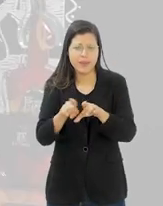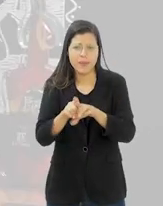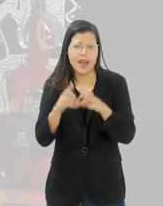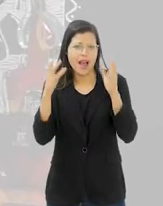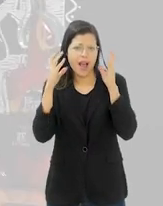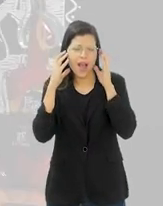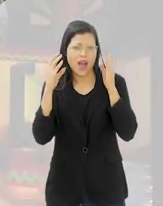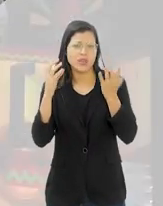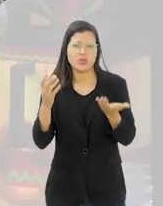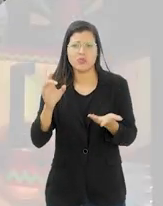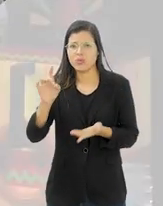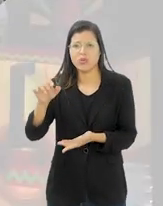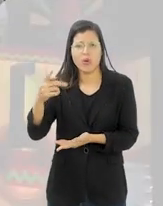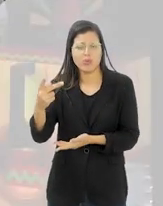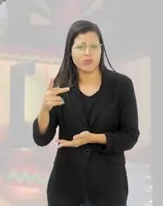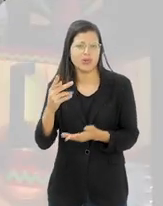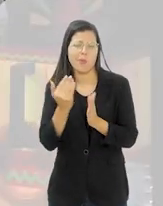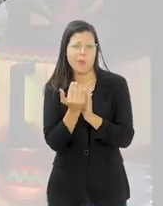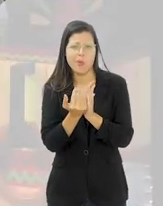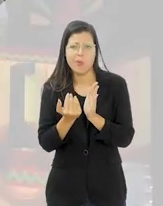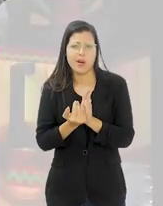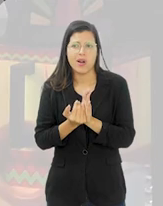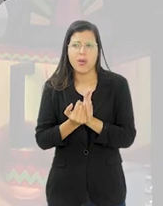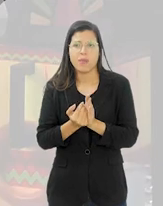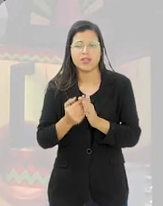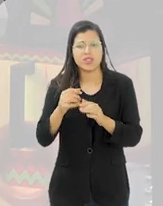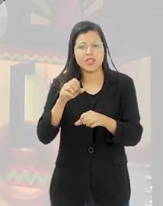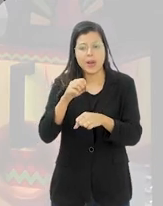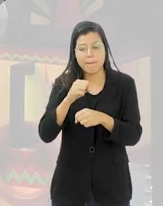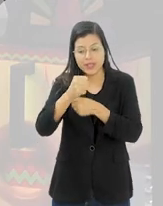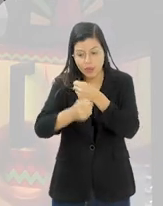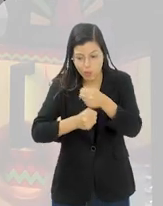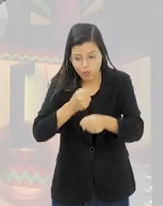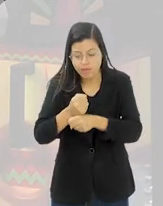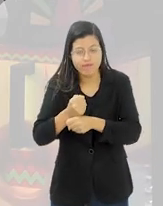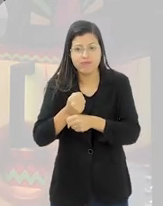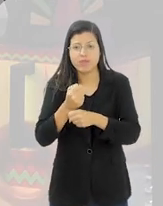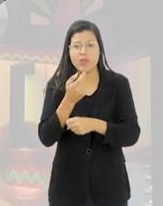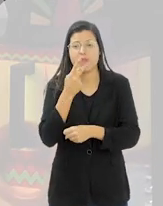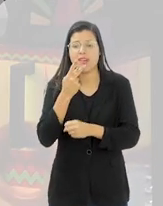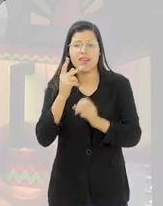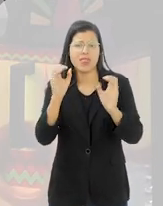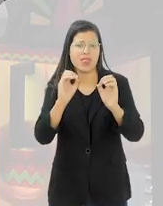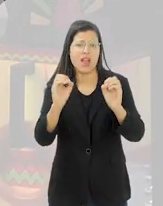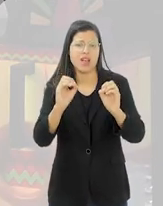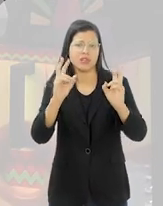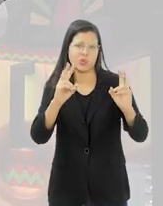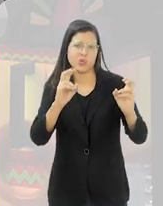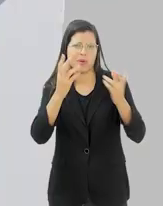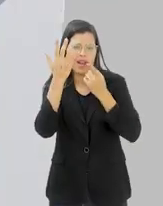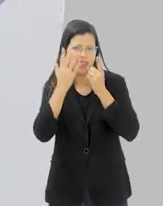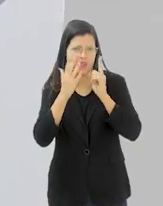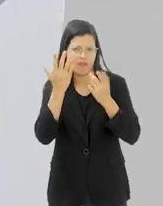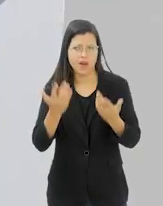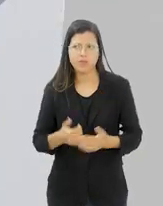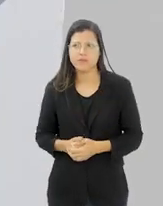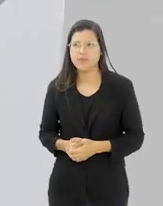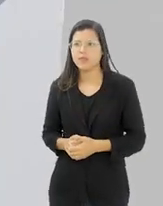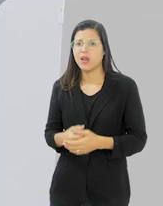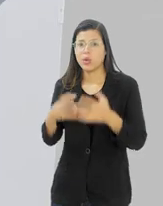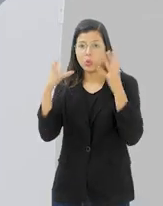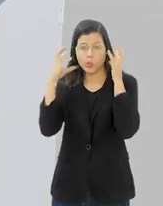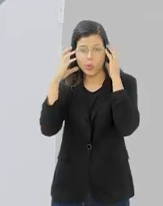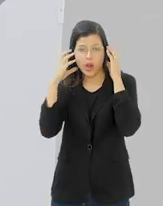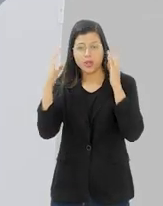gente praticamente passava uma lacuna imensa do ano sem se falar nada sobre o carnaval, como se não fosse algo nosso, né? No